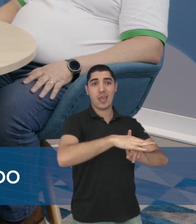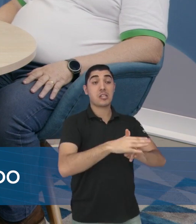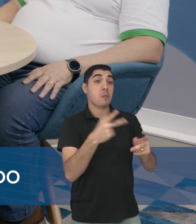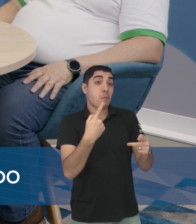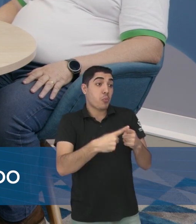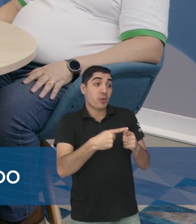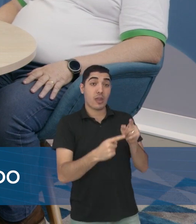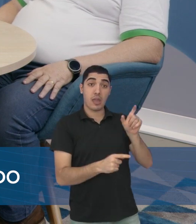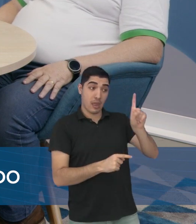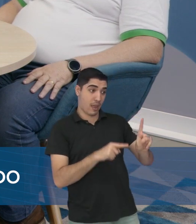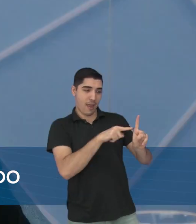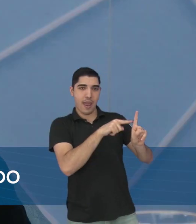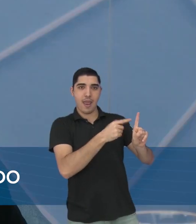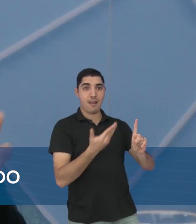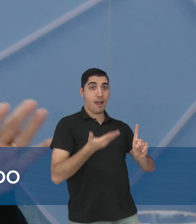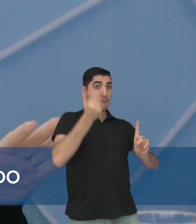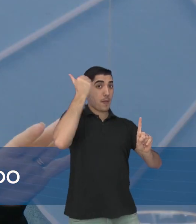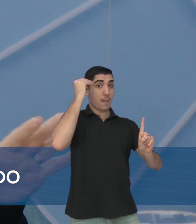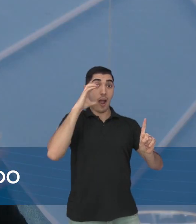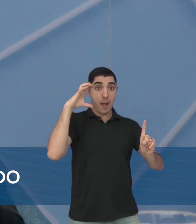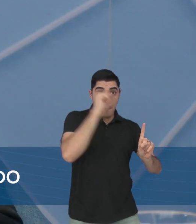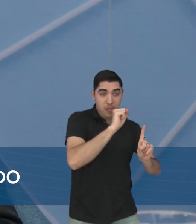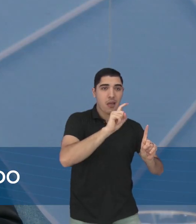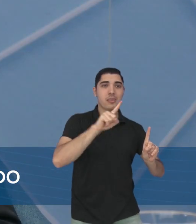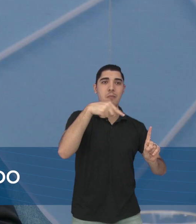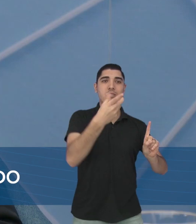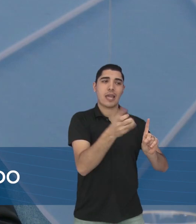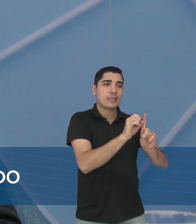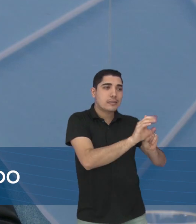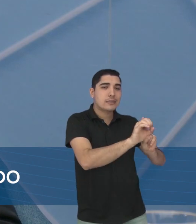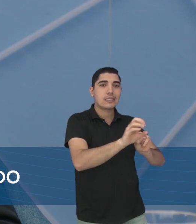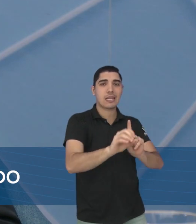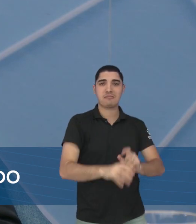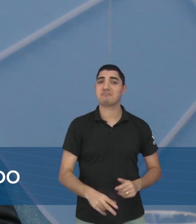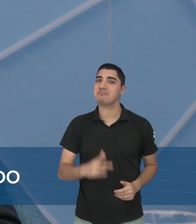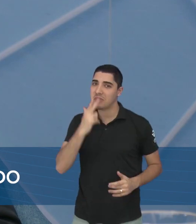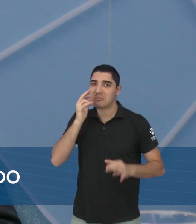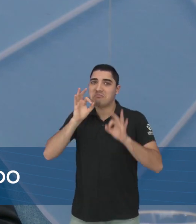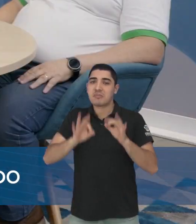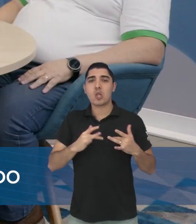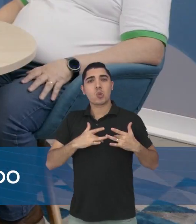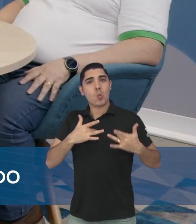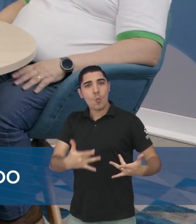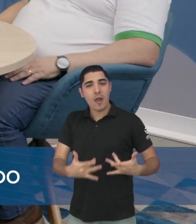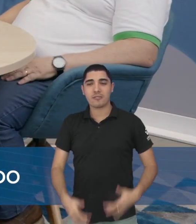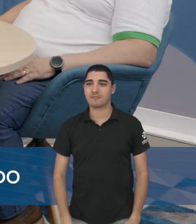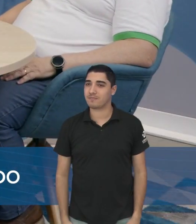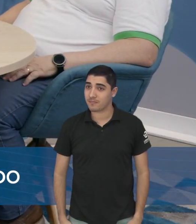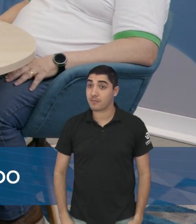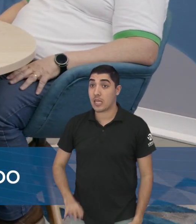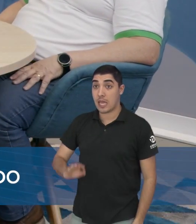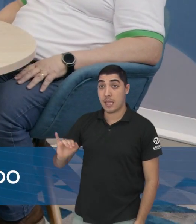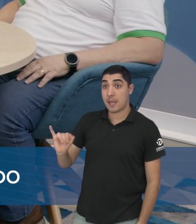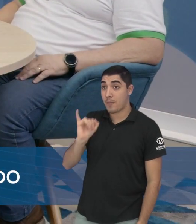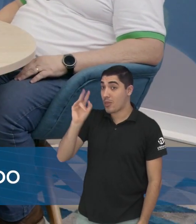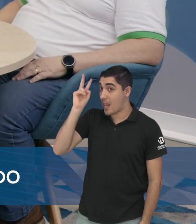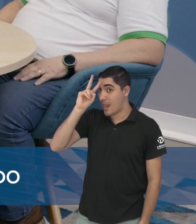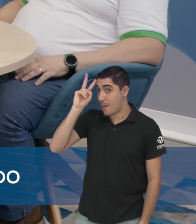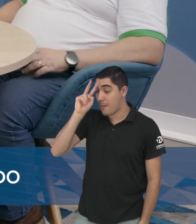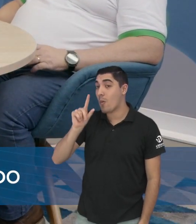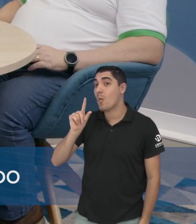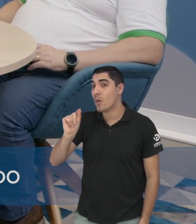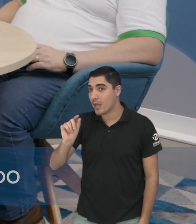sociedade, algo que eles receberam em algum determinado momento na sua vida. Uma verdadeira doação mesmo. É importante lembrar também, né,